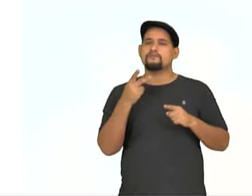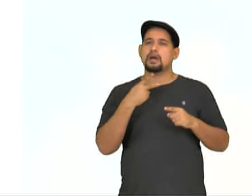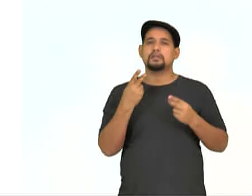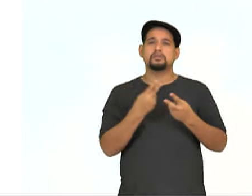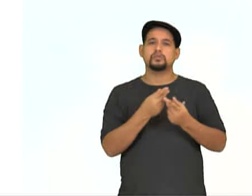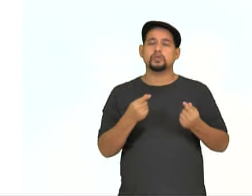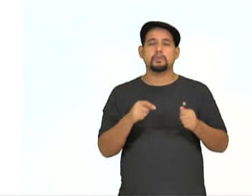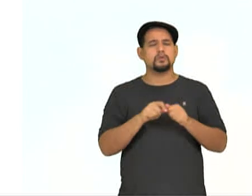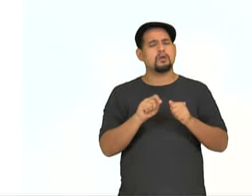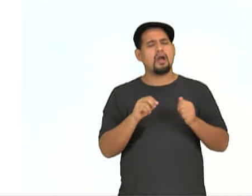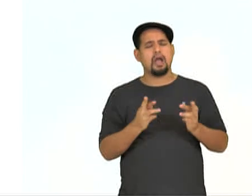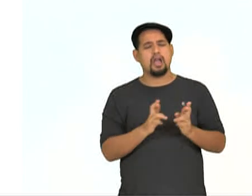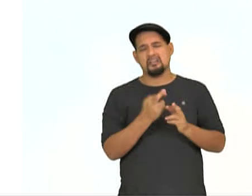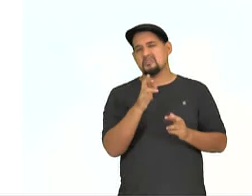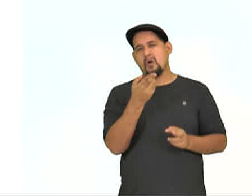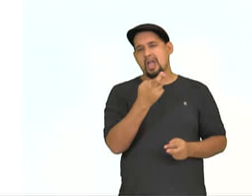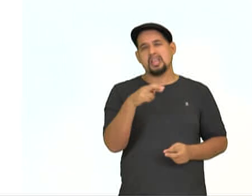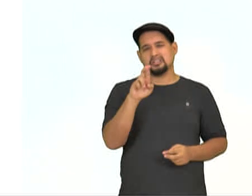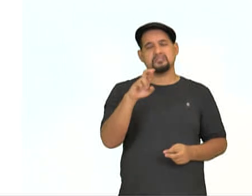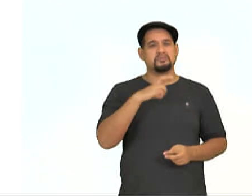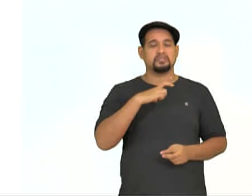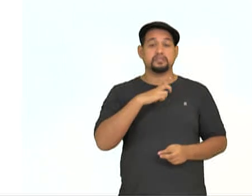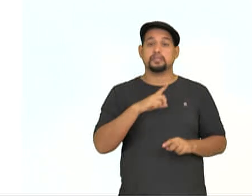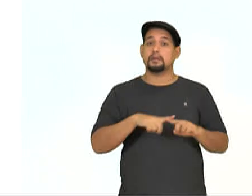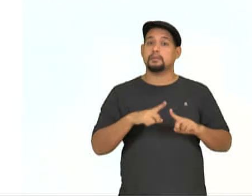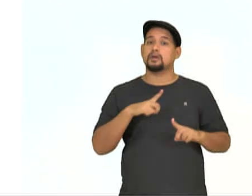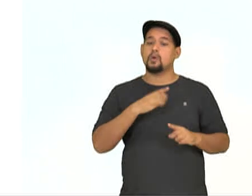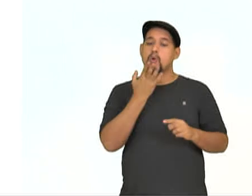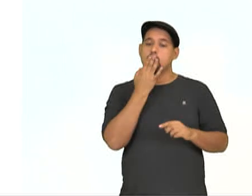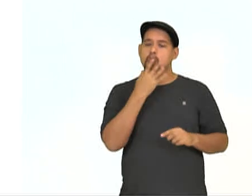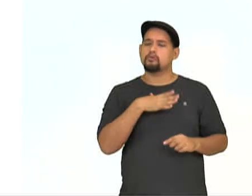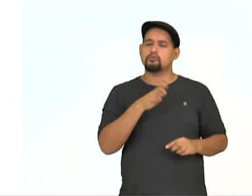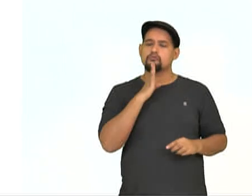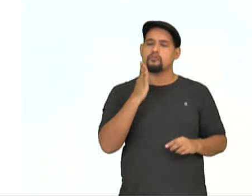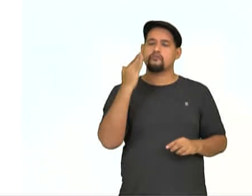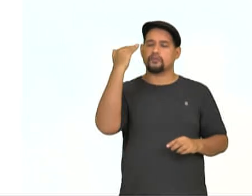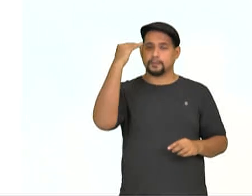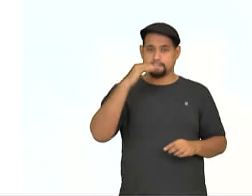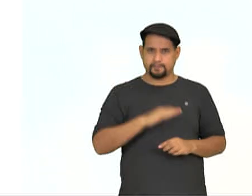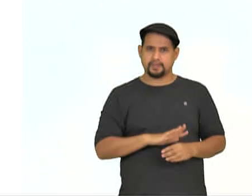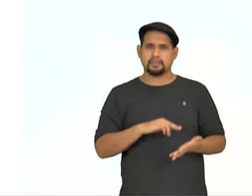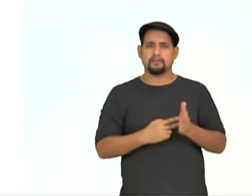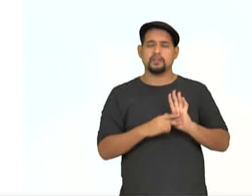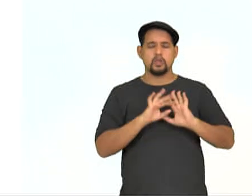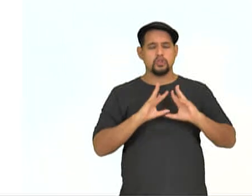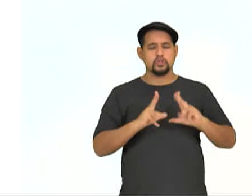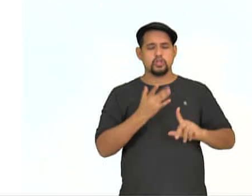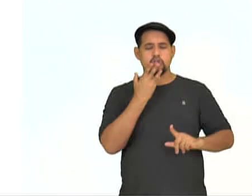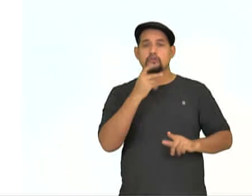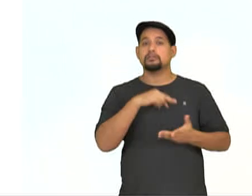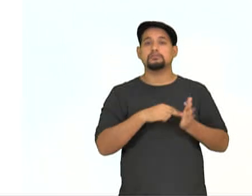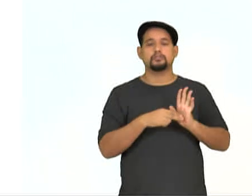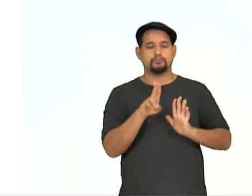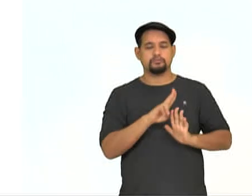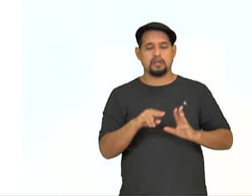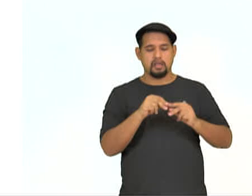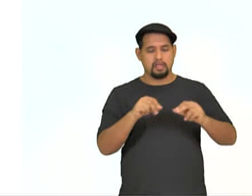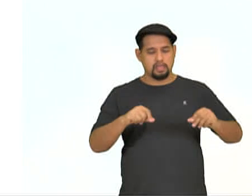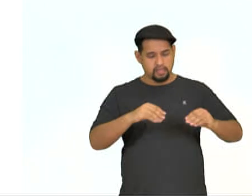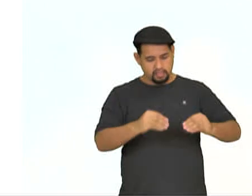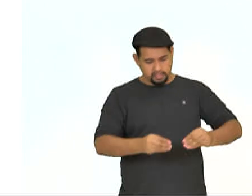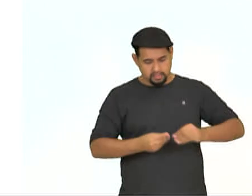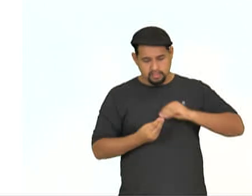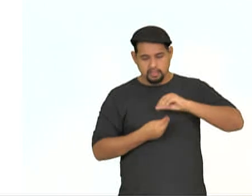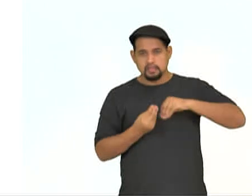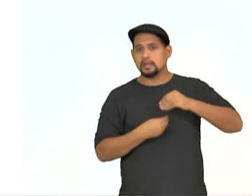religião que eles tinham. E nós temos agora cores conhecidas. Lembrando que cor pigmento é toda a cor que ela é retirada da terra. Ou seja,